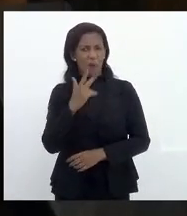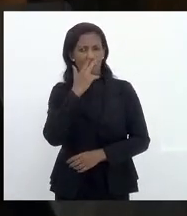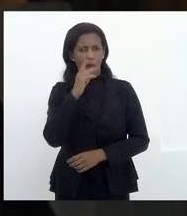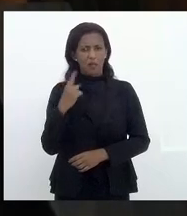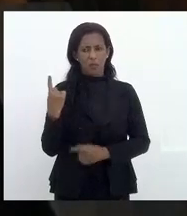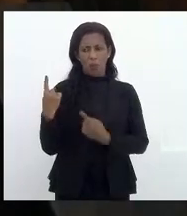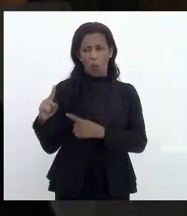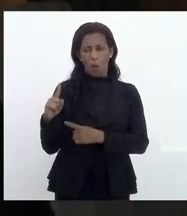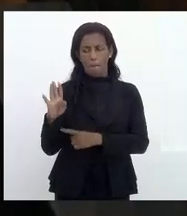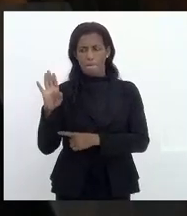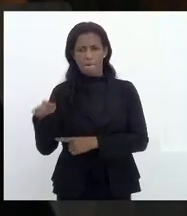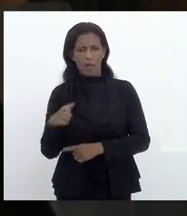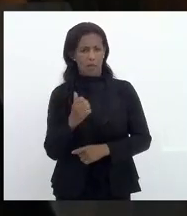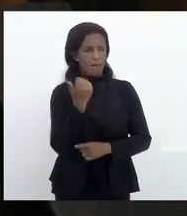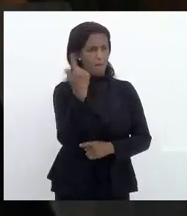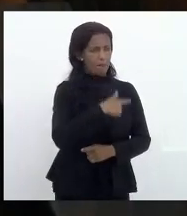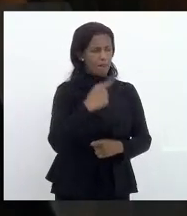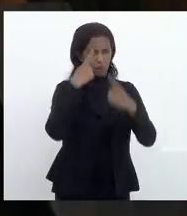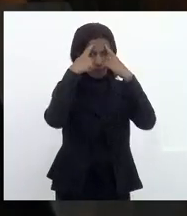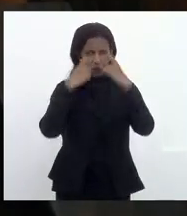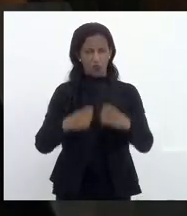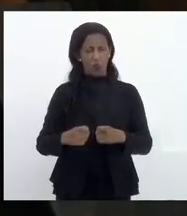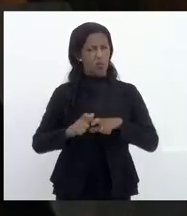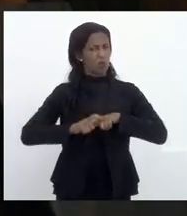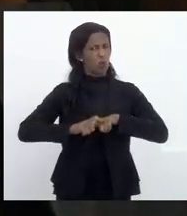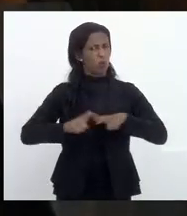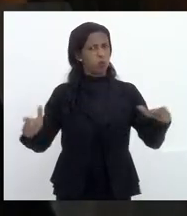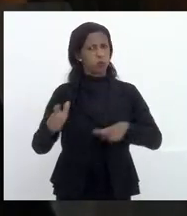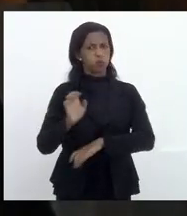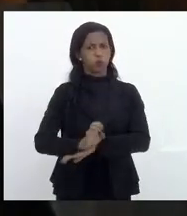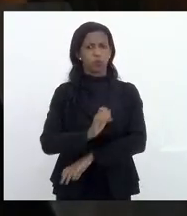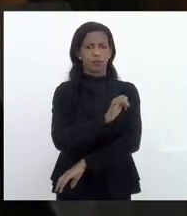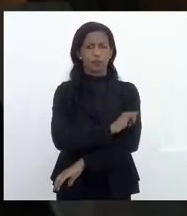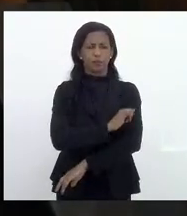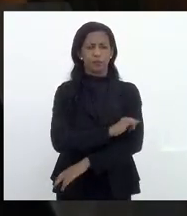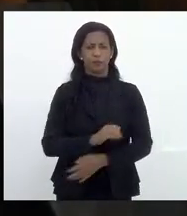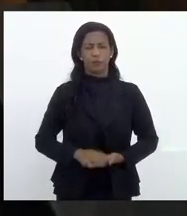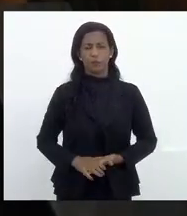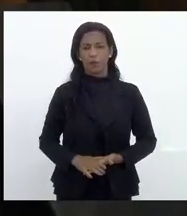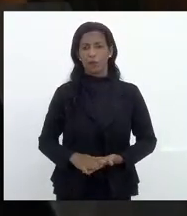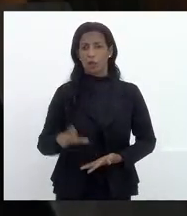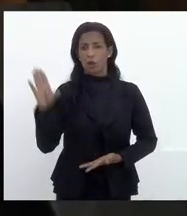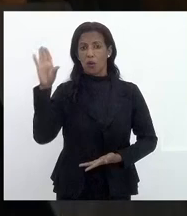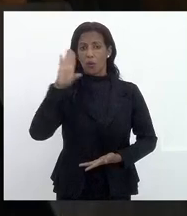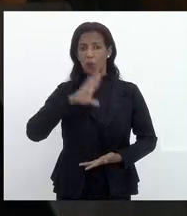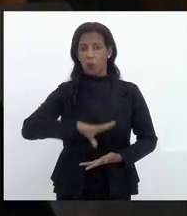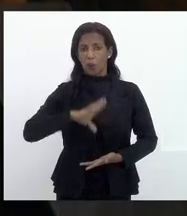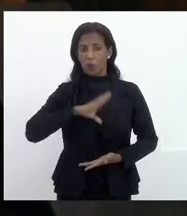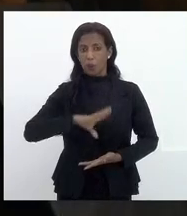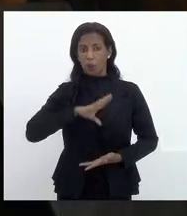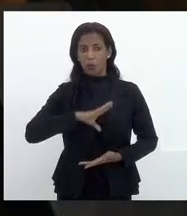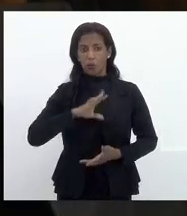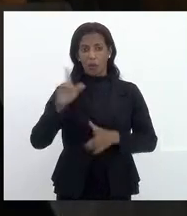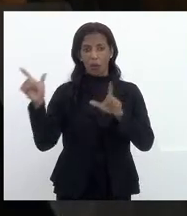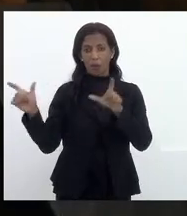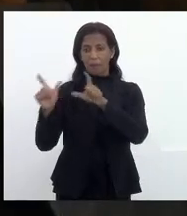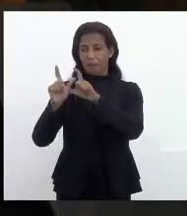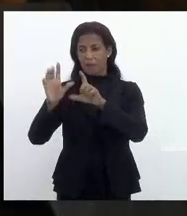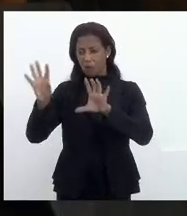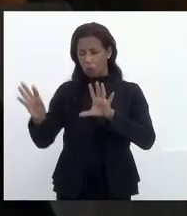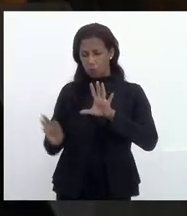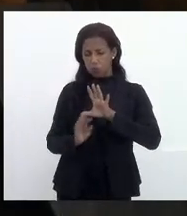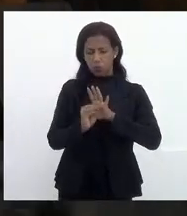Mal somos um momento de violência grande muito grande ao Rio de Janeiro Portugal que cabe geograficamente dentro do nosso Rio de Janeiro